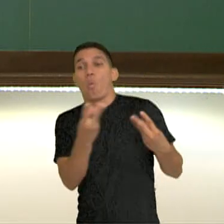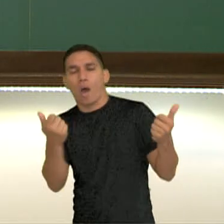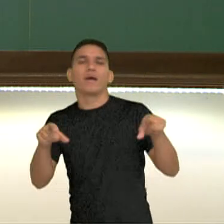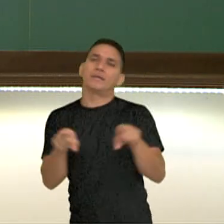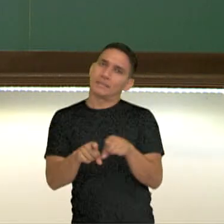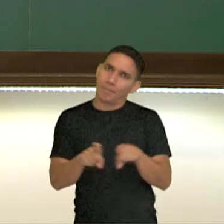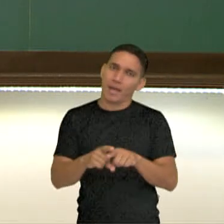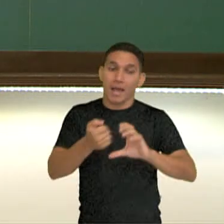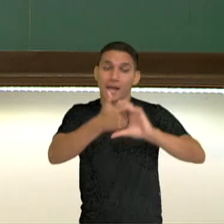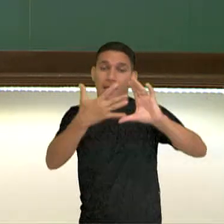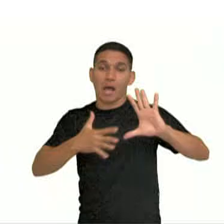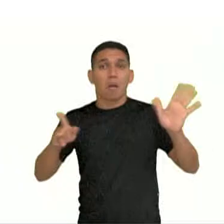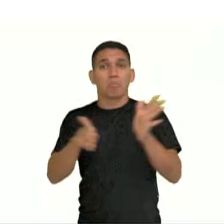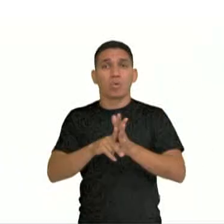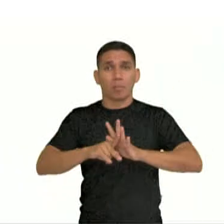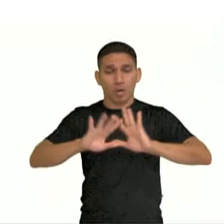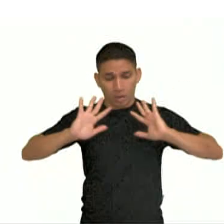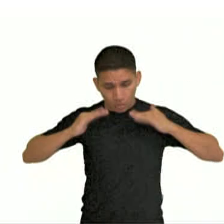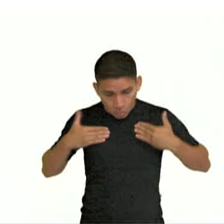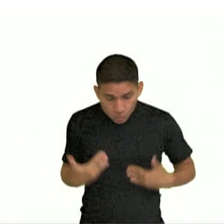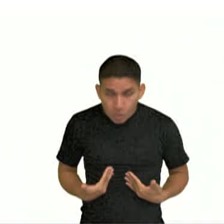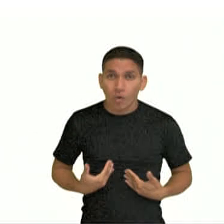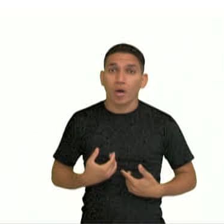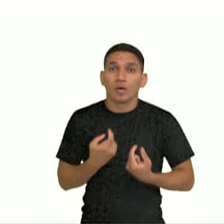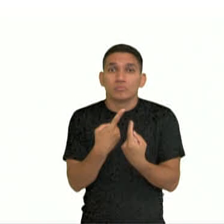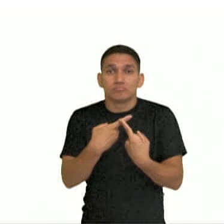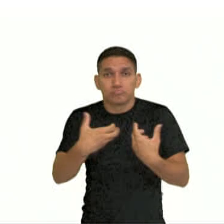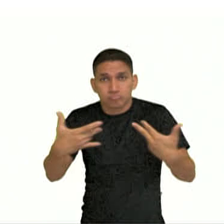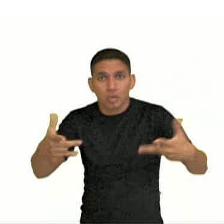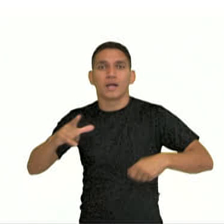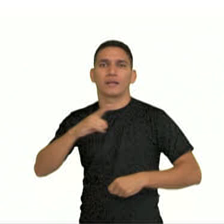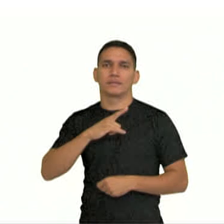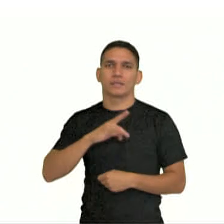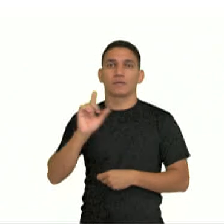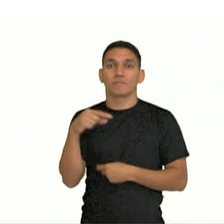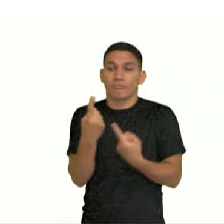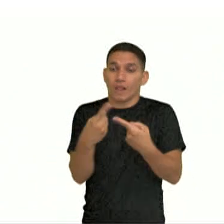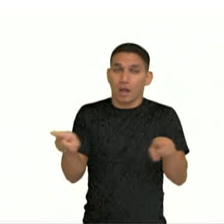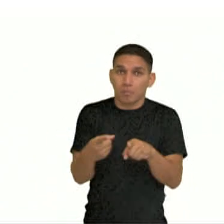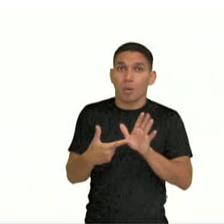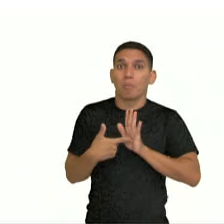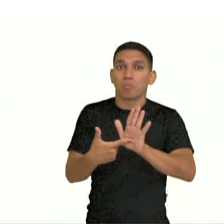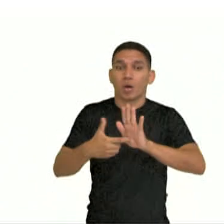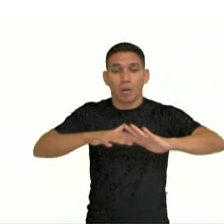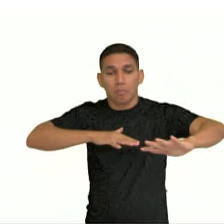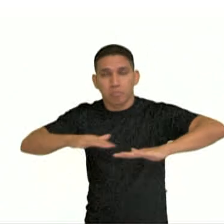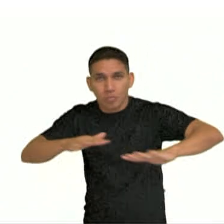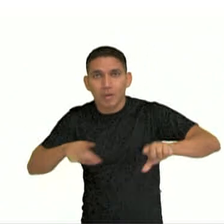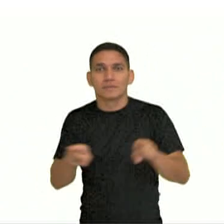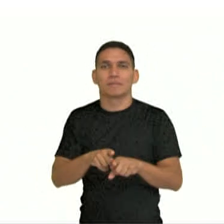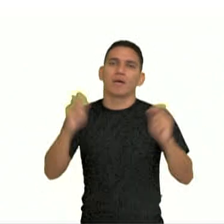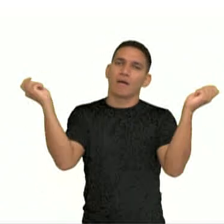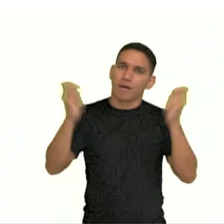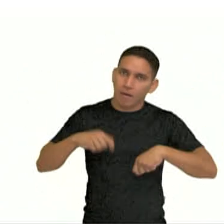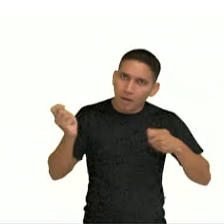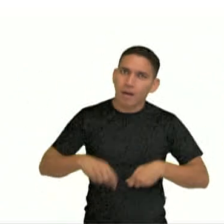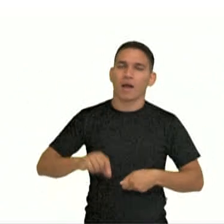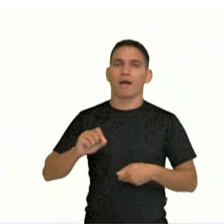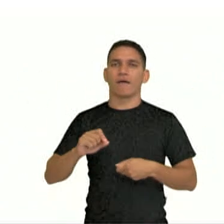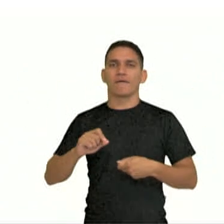que moldam nosso corpo sonoro a música corporal desenvolve Nossa psicomotricidade nossa capacidade